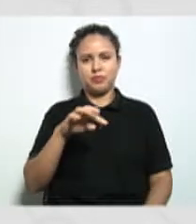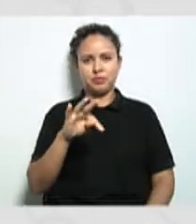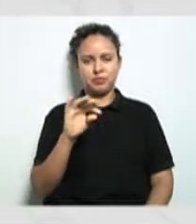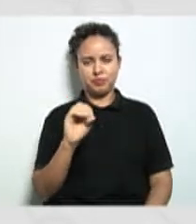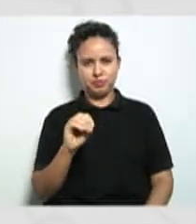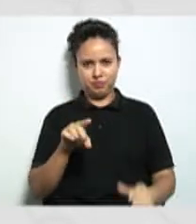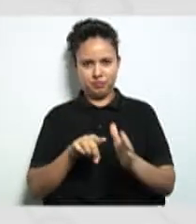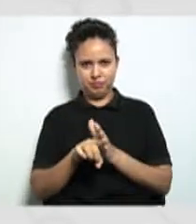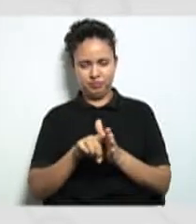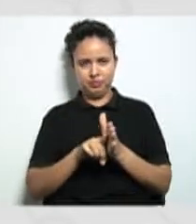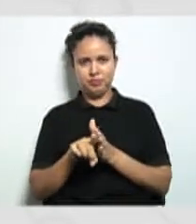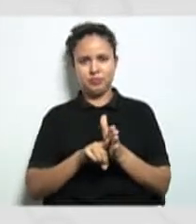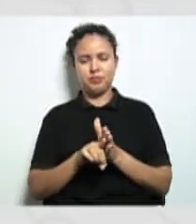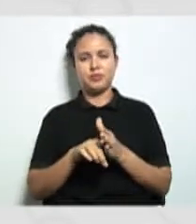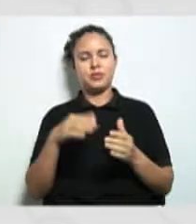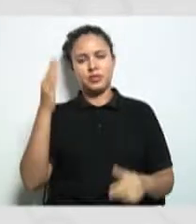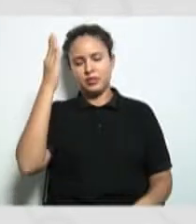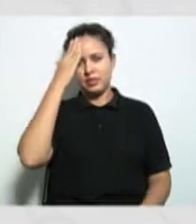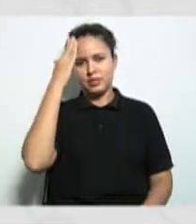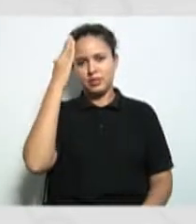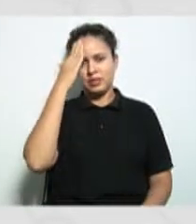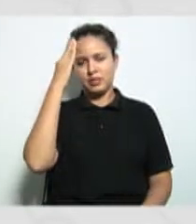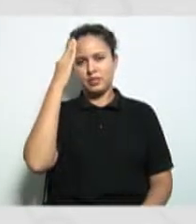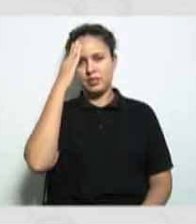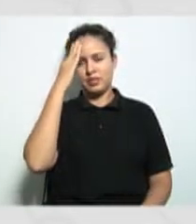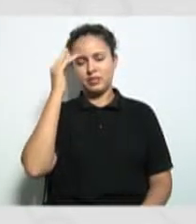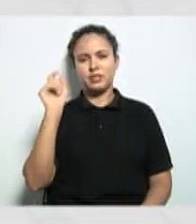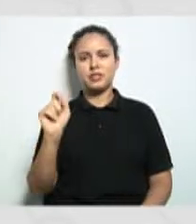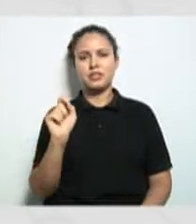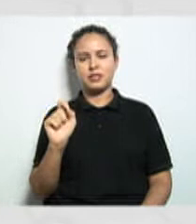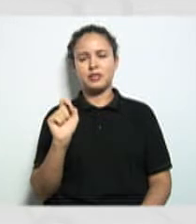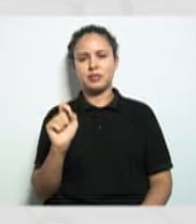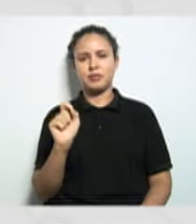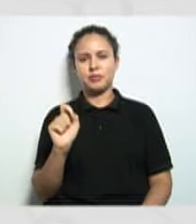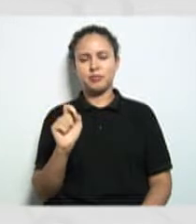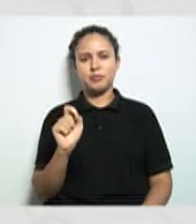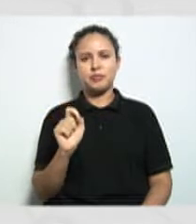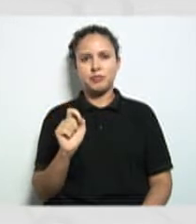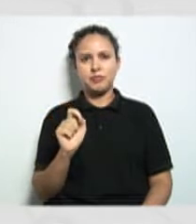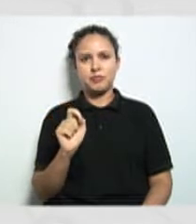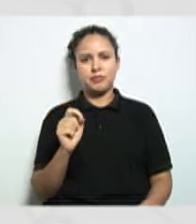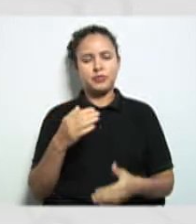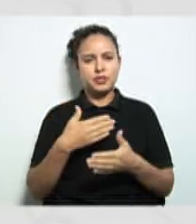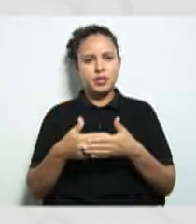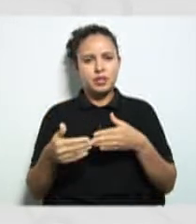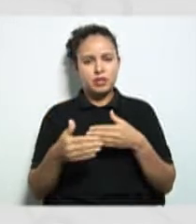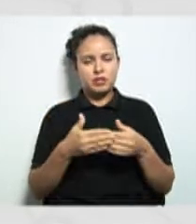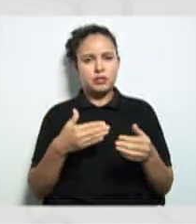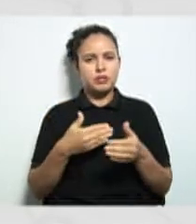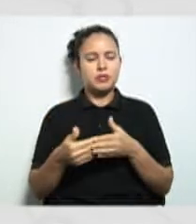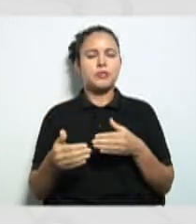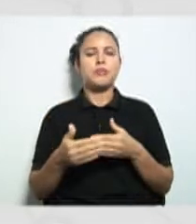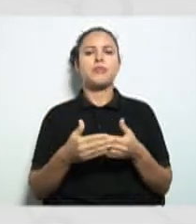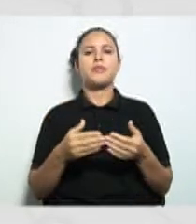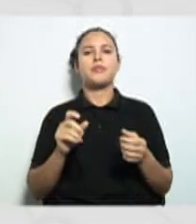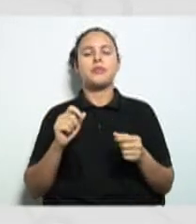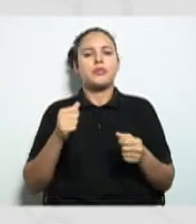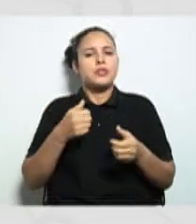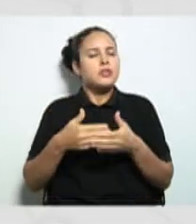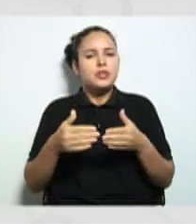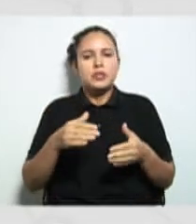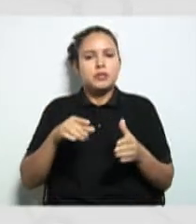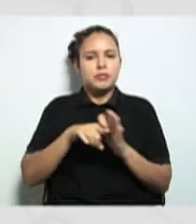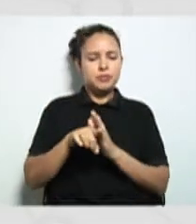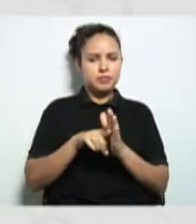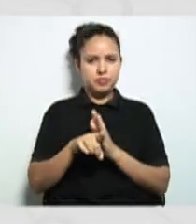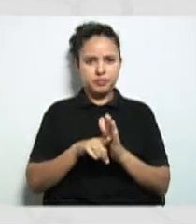a pesquisa científica a gente sabe que ela depende de alguns procedimentos. Não é necessariamente qualquer